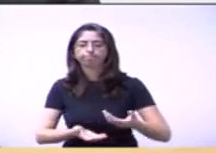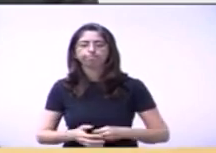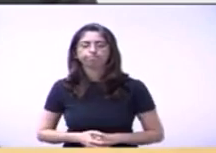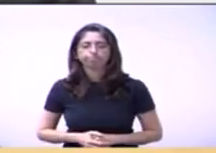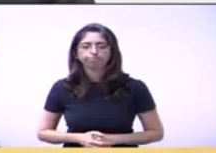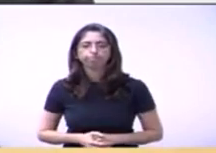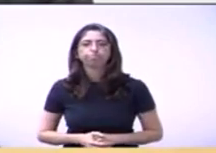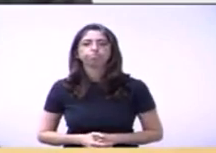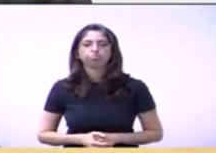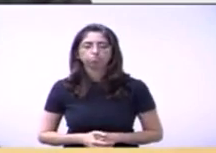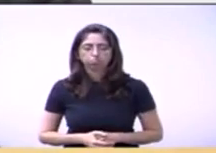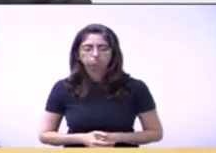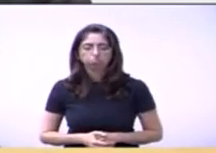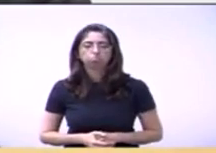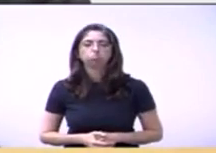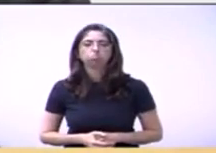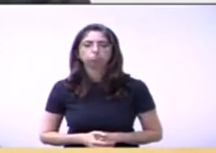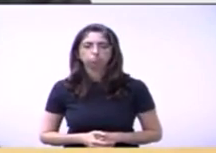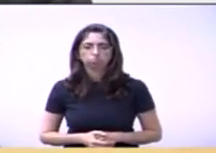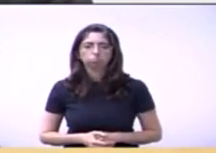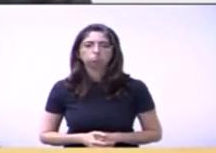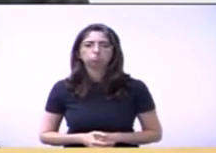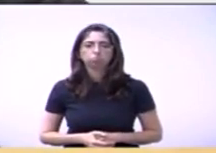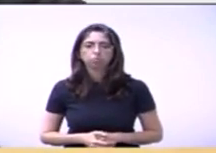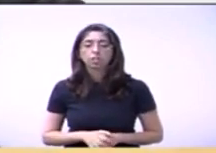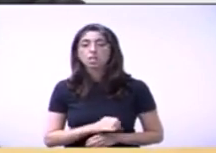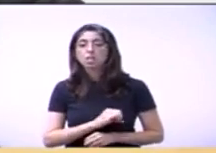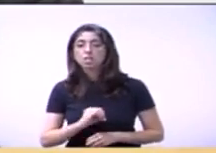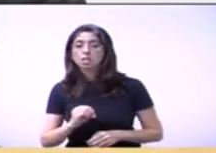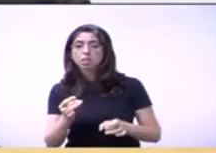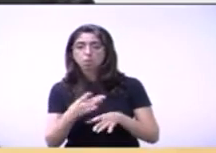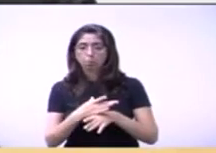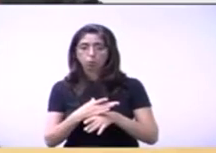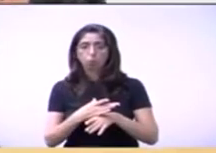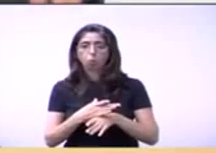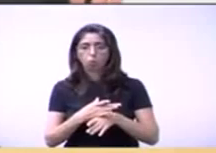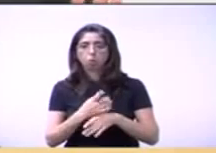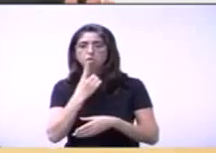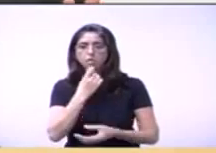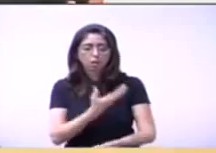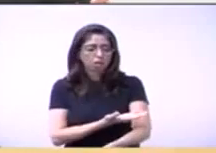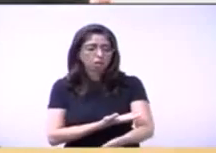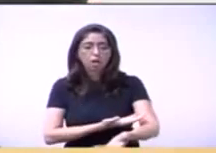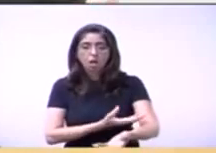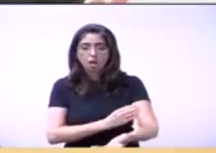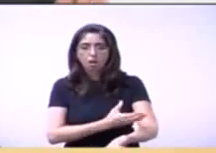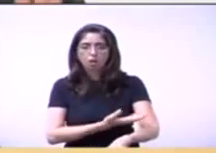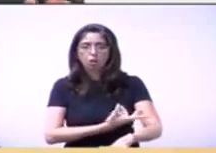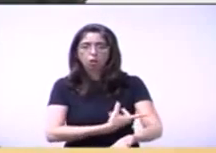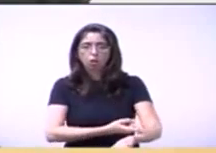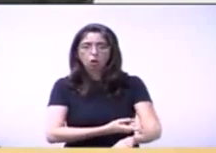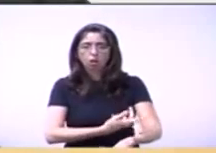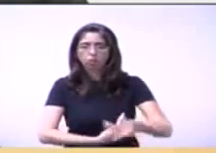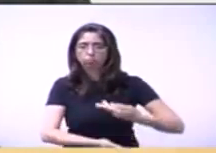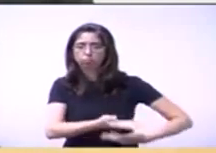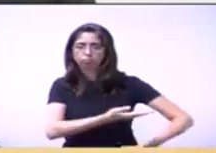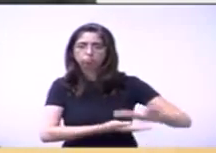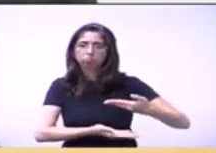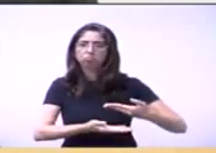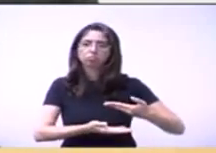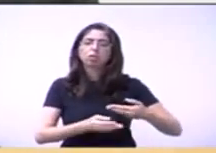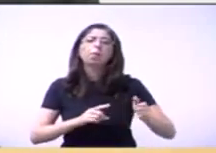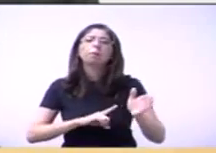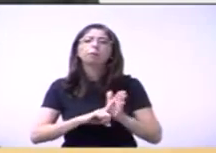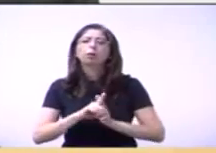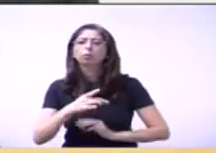uma pessoa que ele saía do hemodiálise e você perguntava, e aí, pastor, está tudo bem? Está tudo bem. No